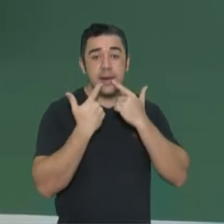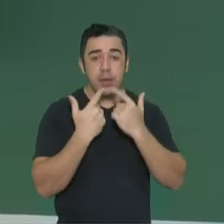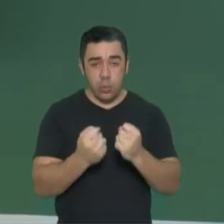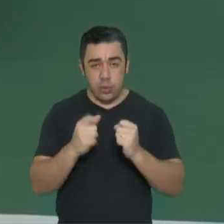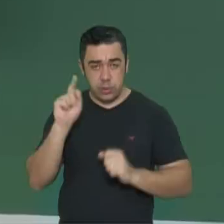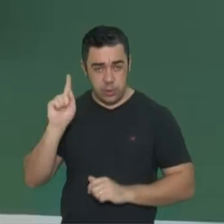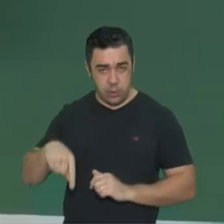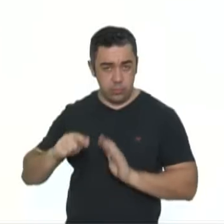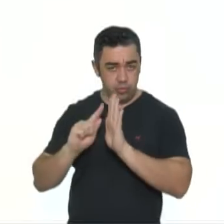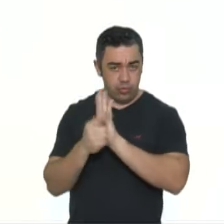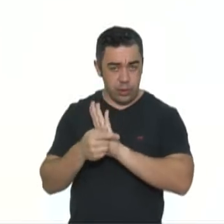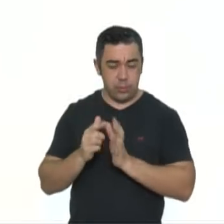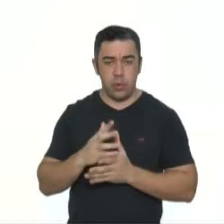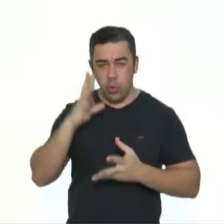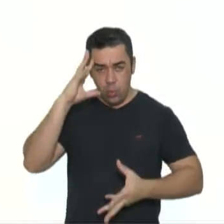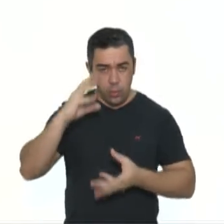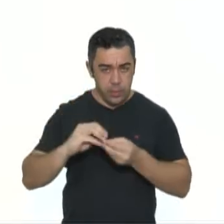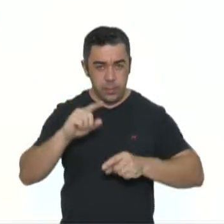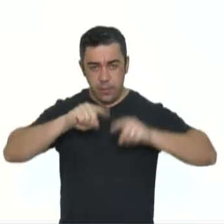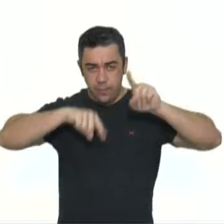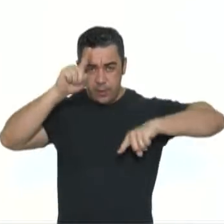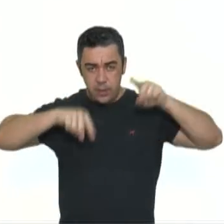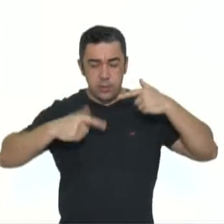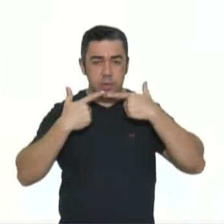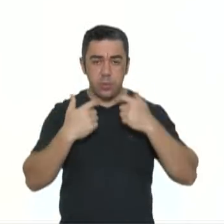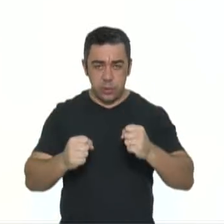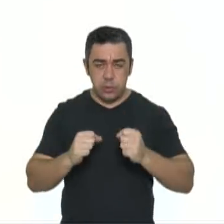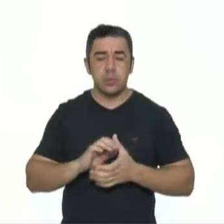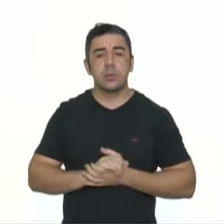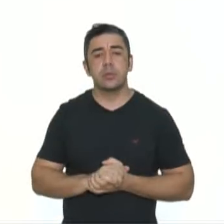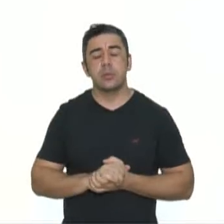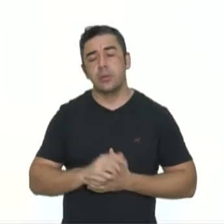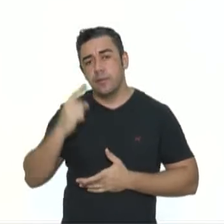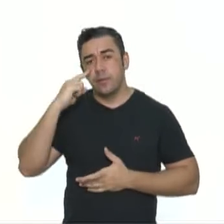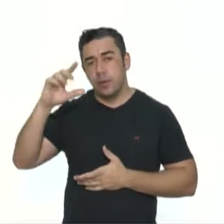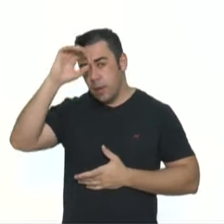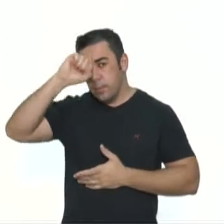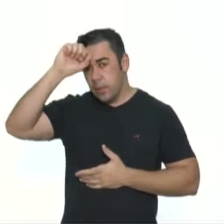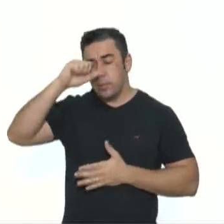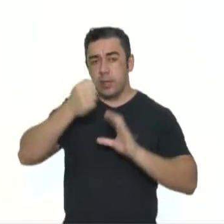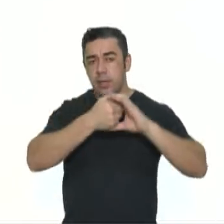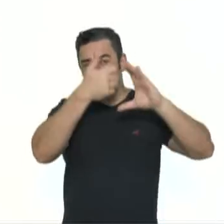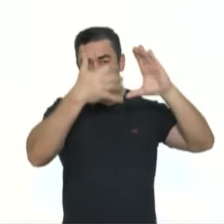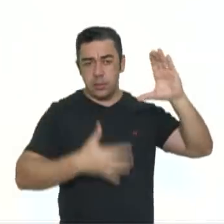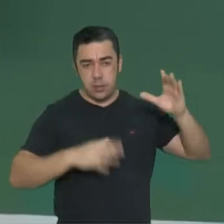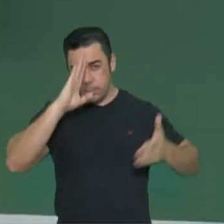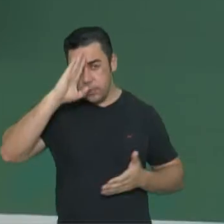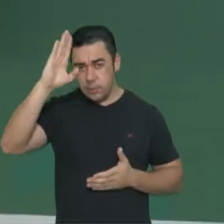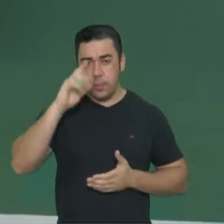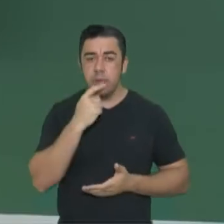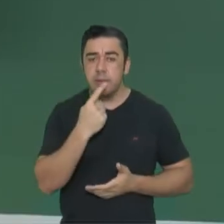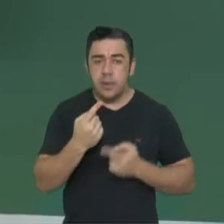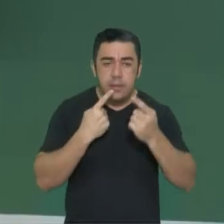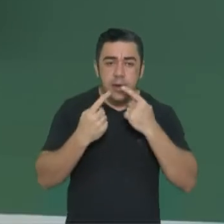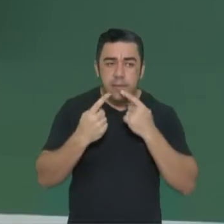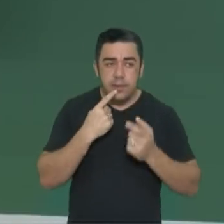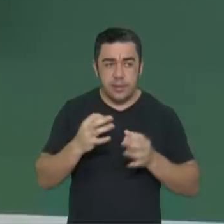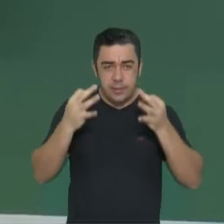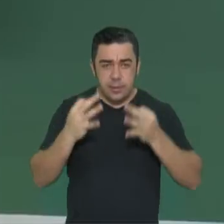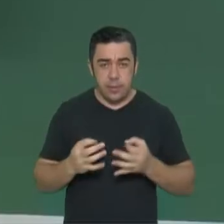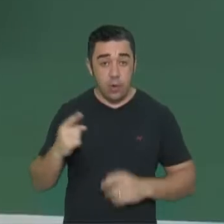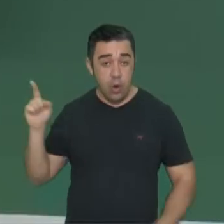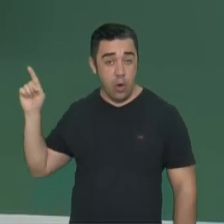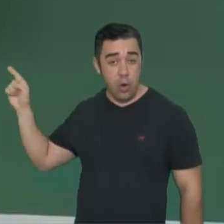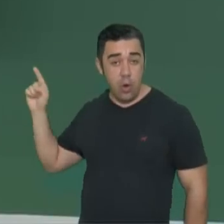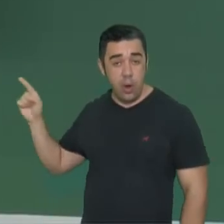do gênero, compreendemos a variação linguística, aprendemos as características principais da entrevista, certo? Aqui